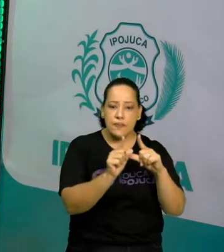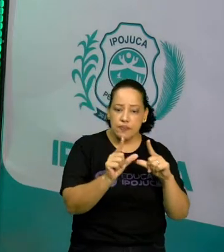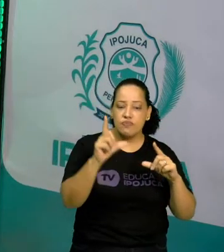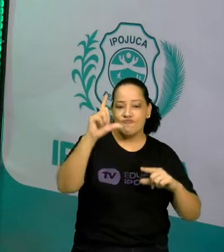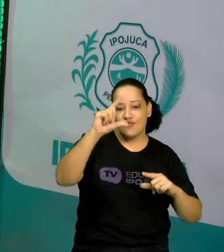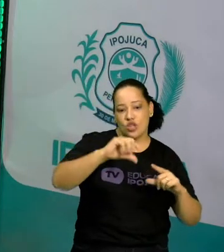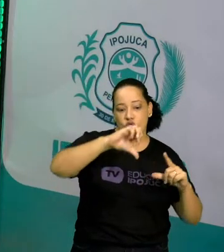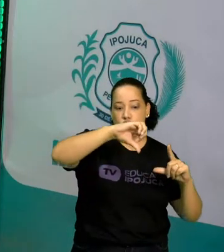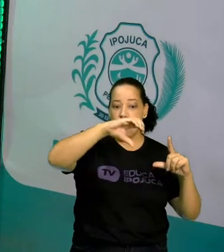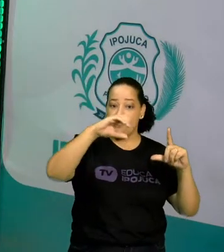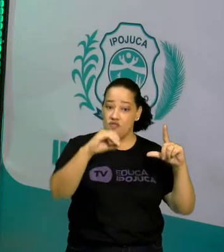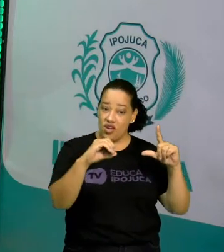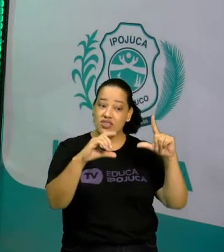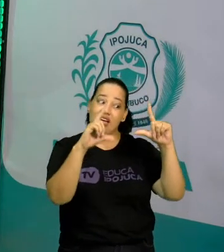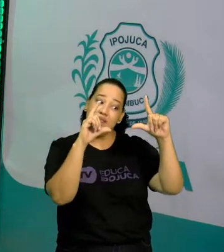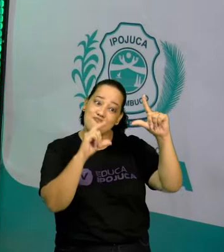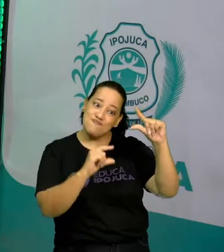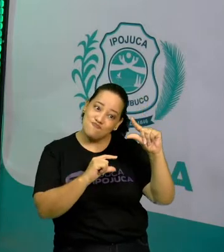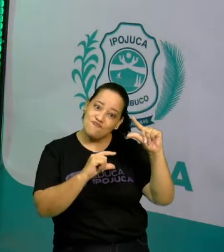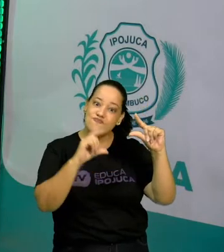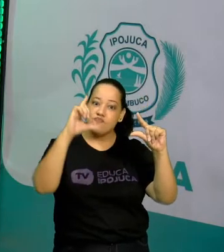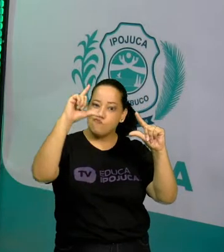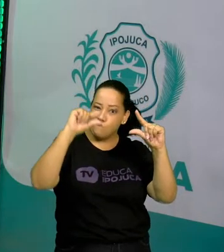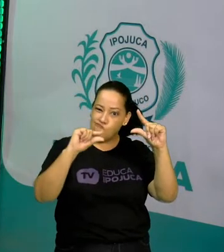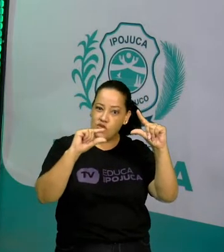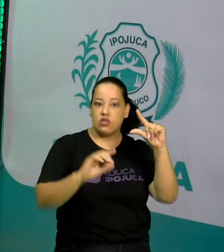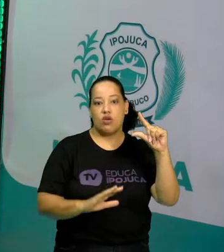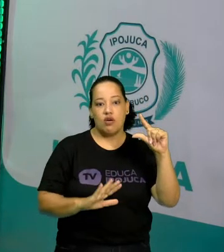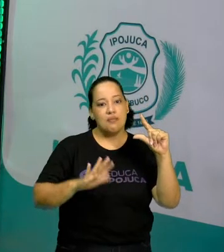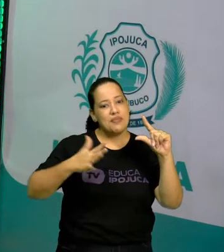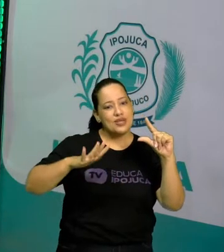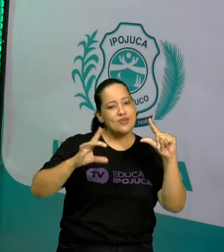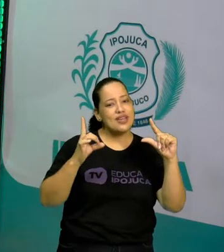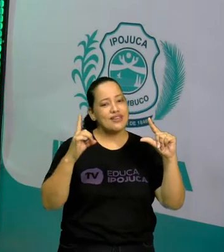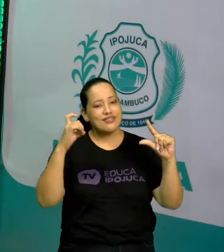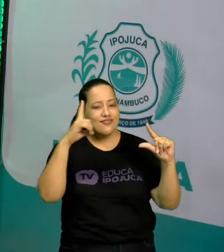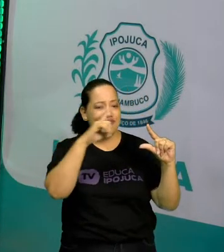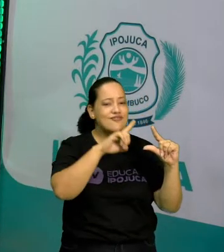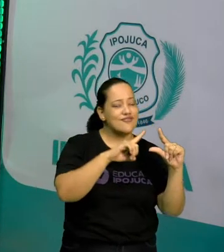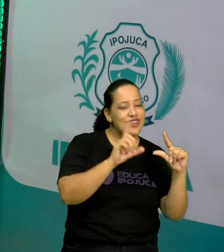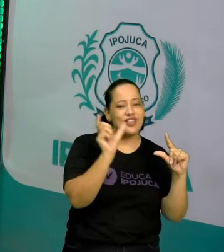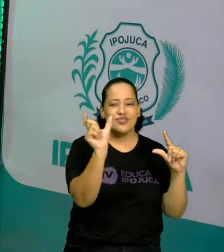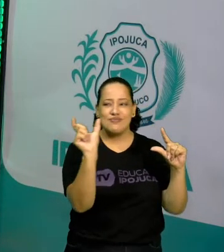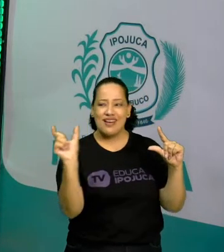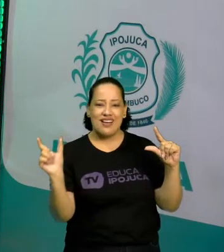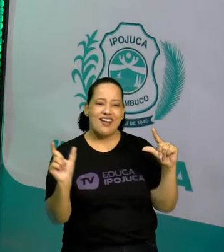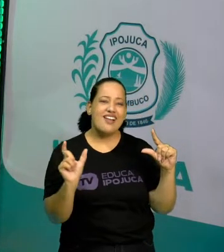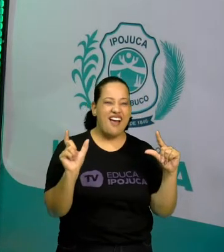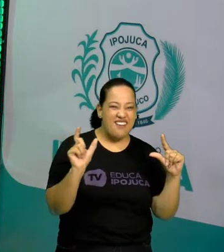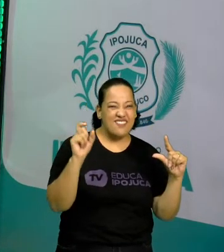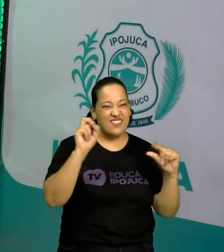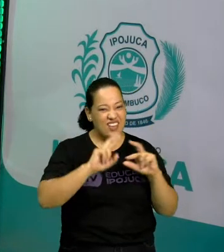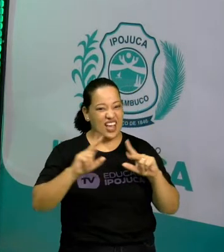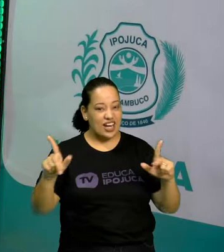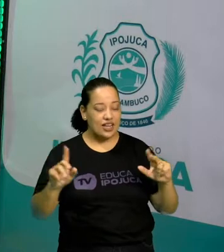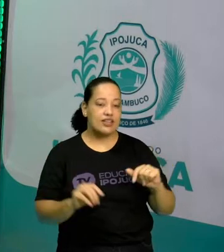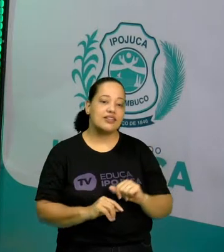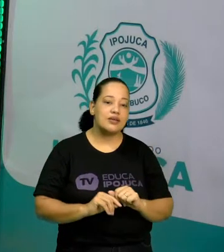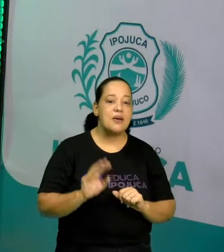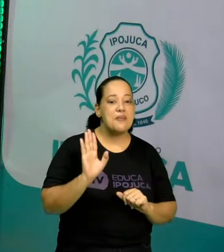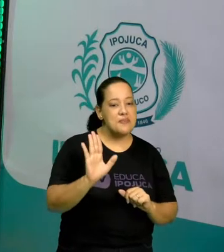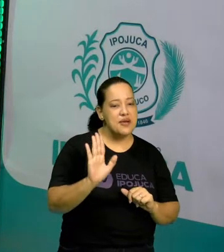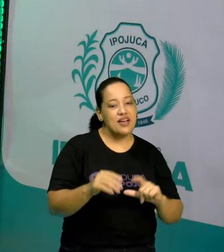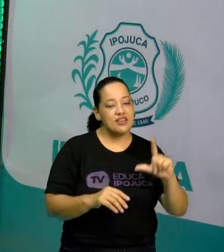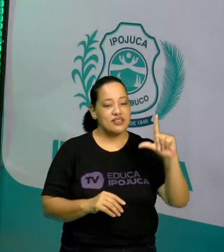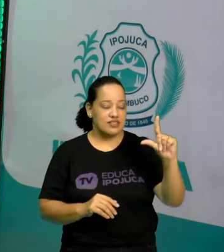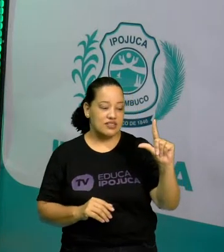90 graus. Ok? Meio difícil um pouquinho esse nome, é meio chato. Acutângulo. Vem de